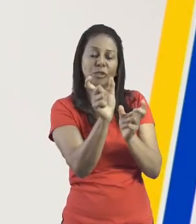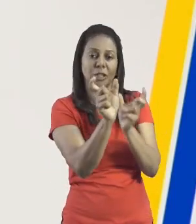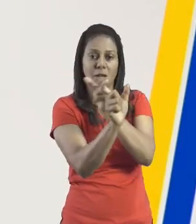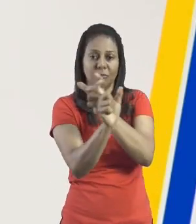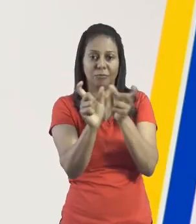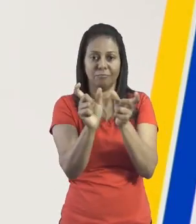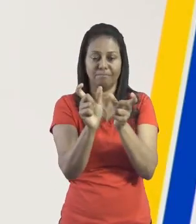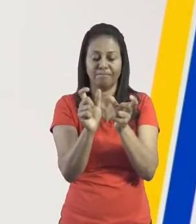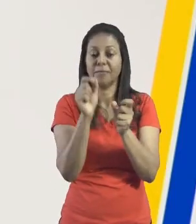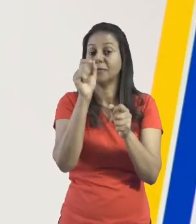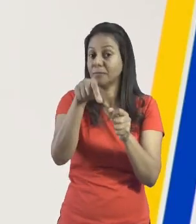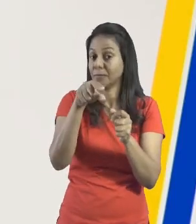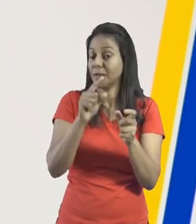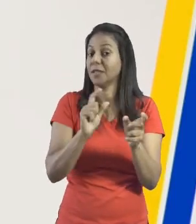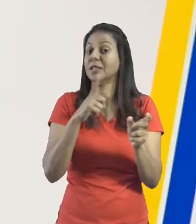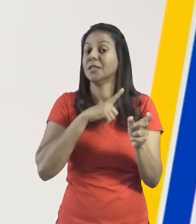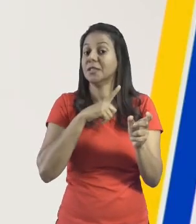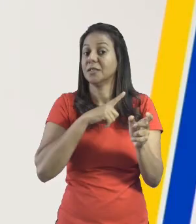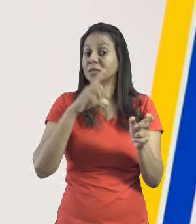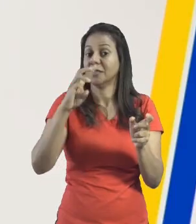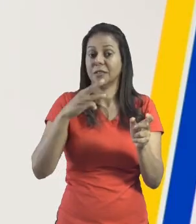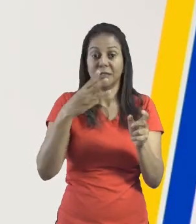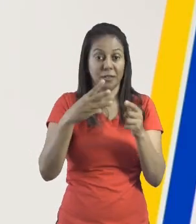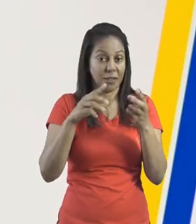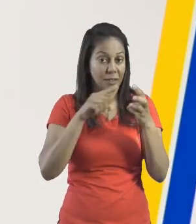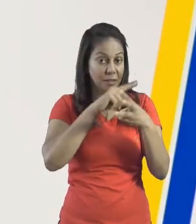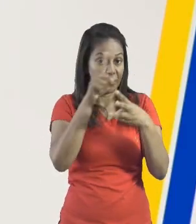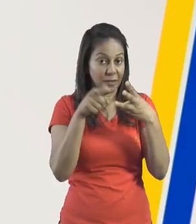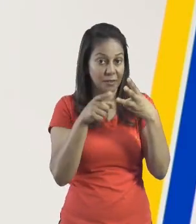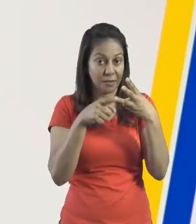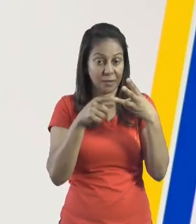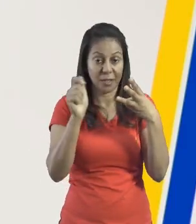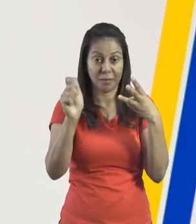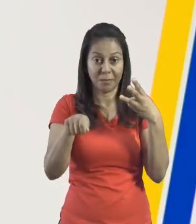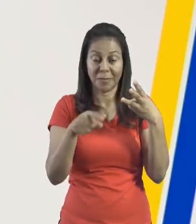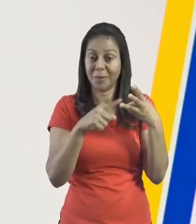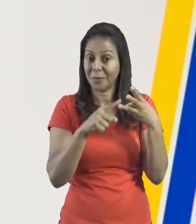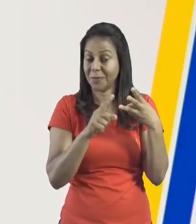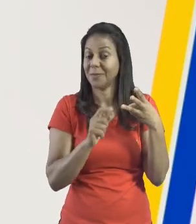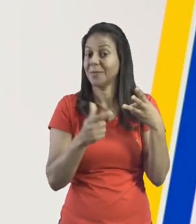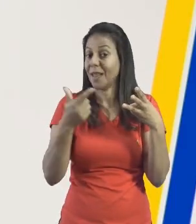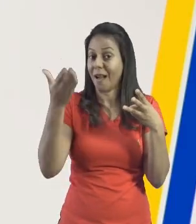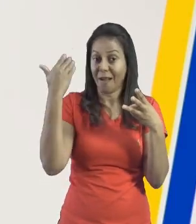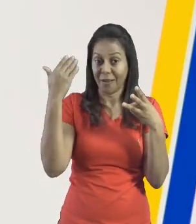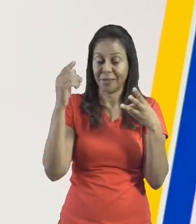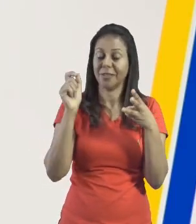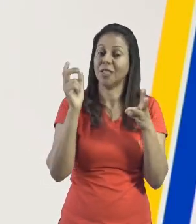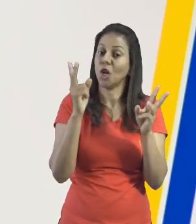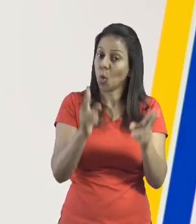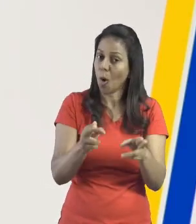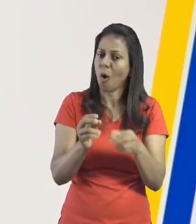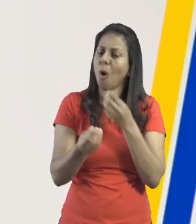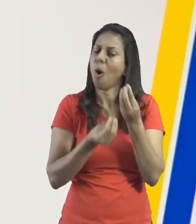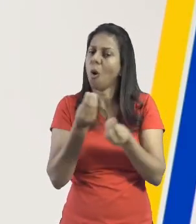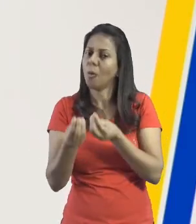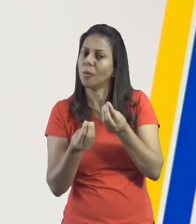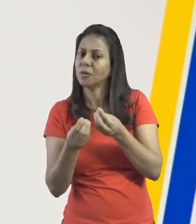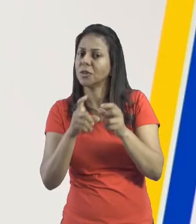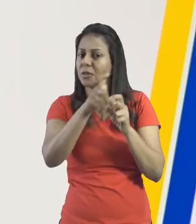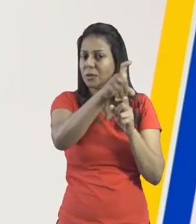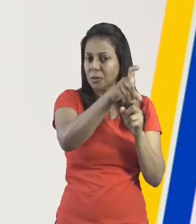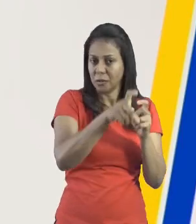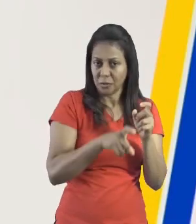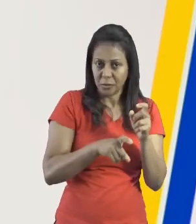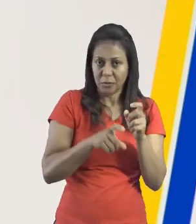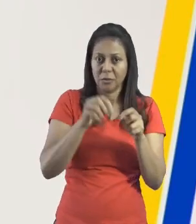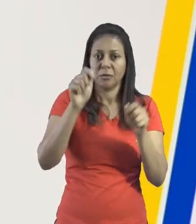assim, ou seja, é do terceiro caso, eu posso resolver como eu resolvi as anteriores. Como? Eu tenho x aí que eu